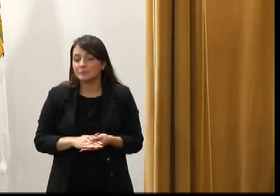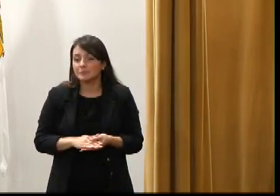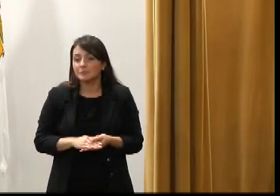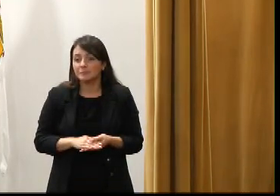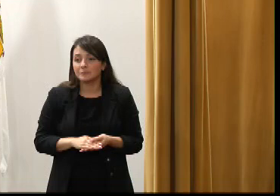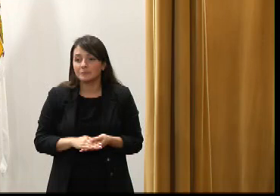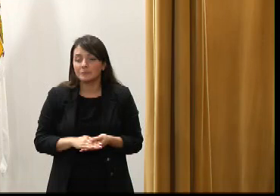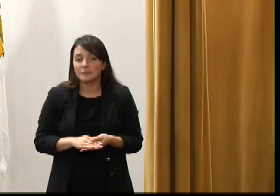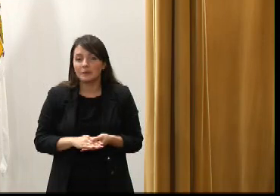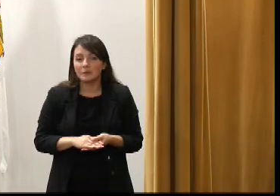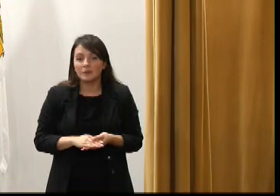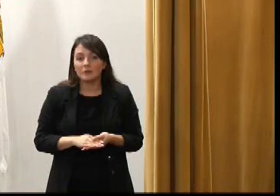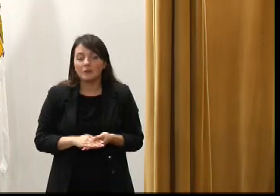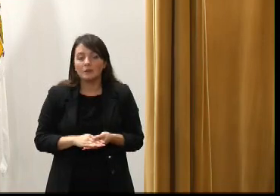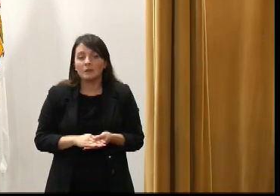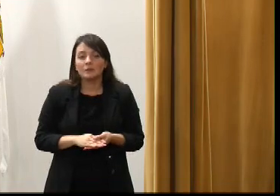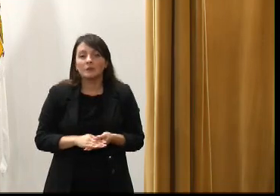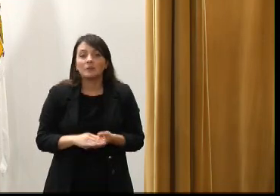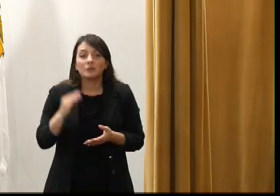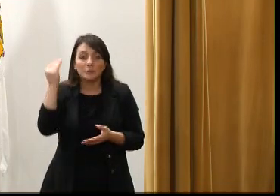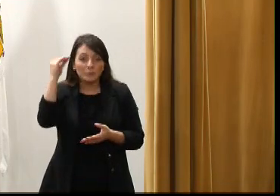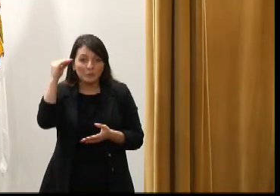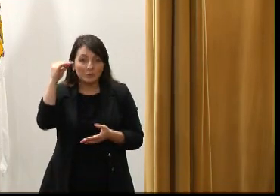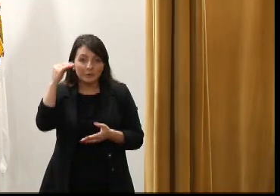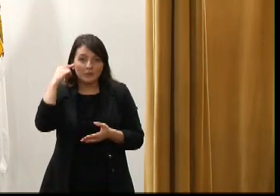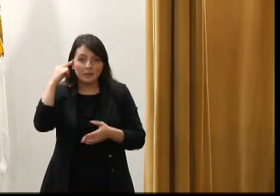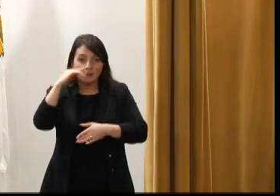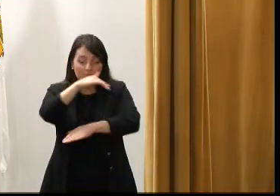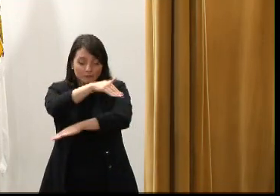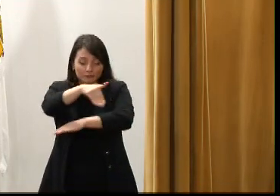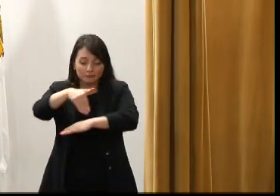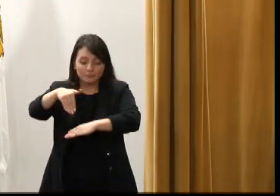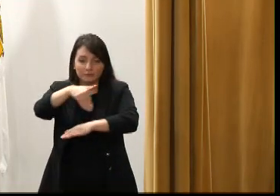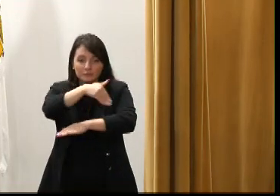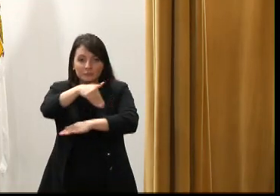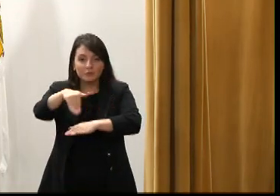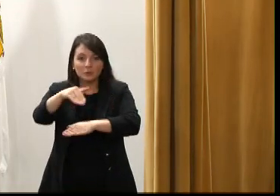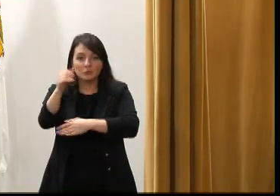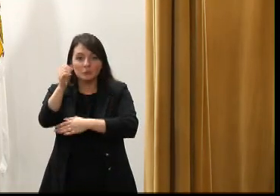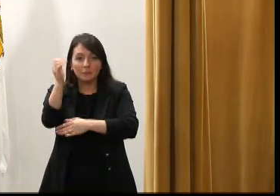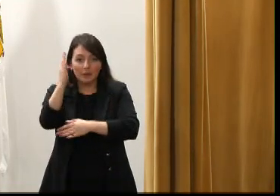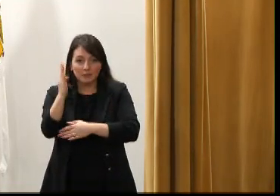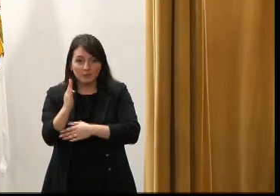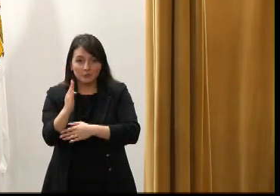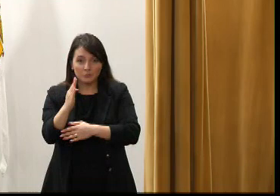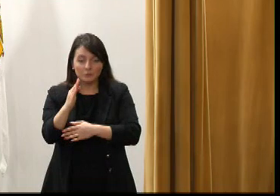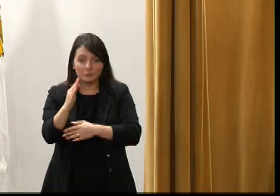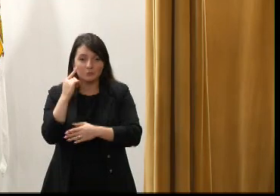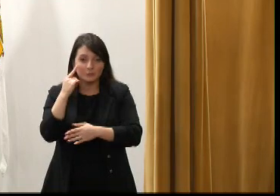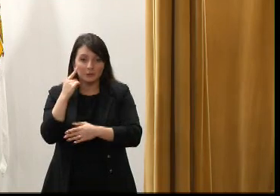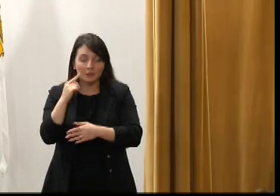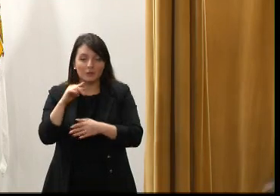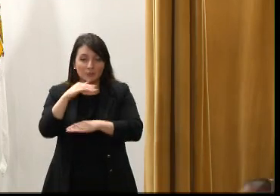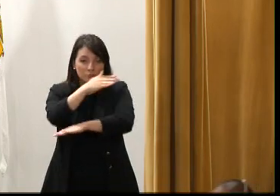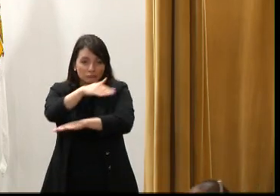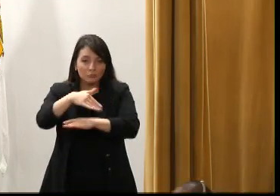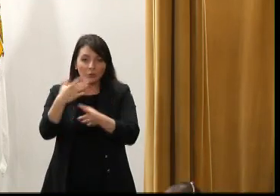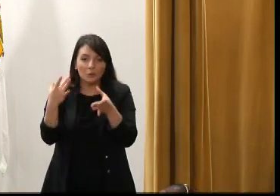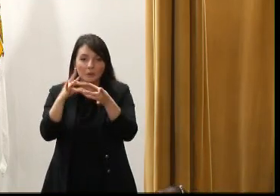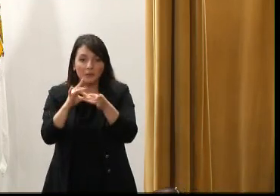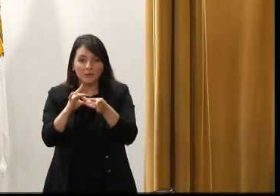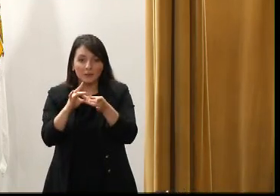Veja que Porto Alegre é uma região costeira do Brasil, né, onde ela se conecta com o norte e com o sul, e também